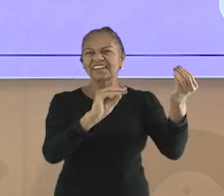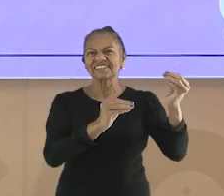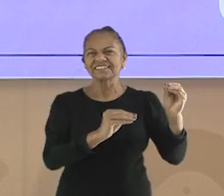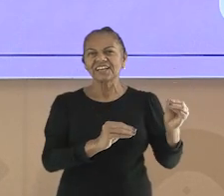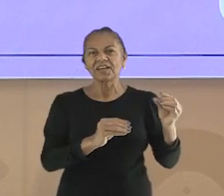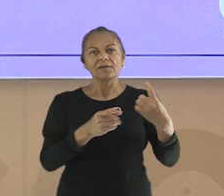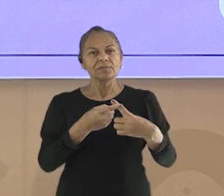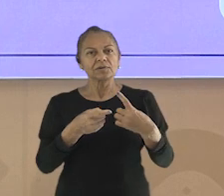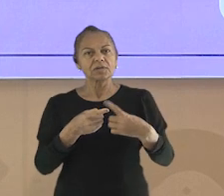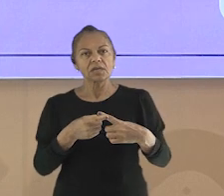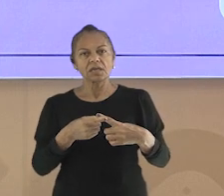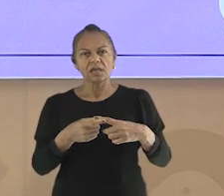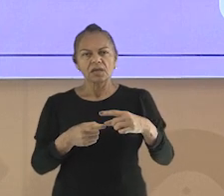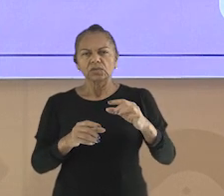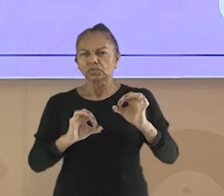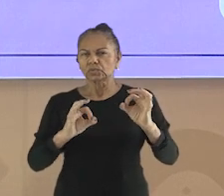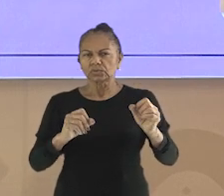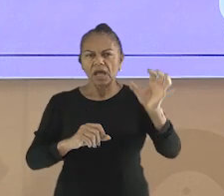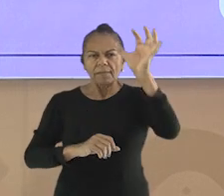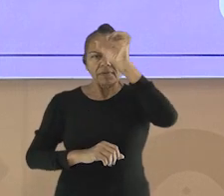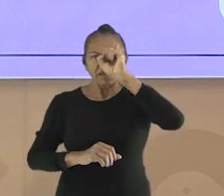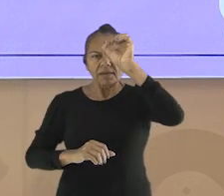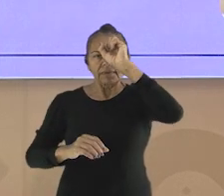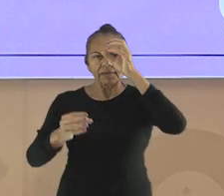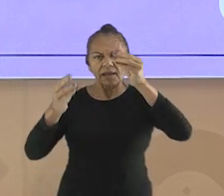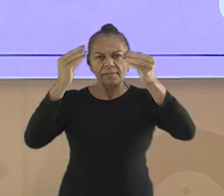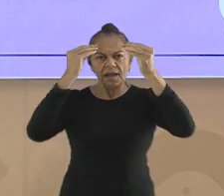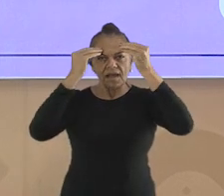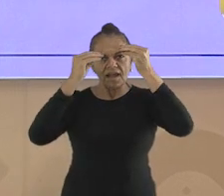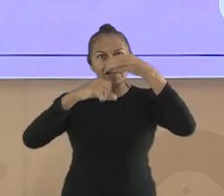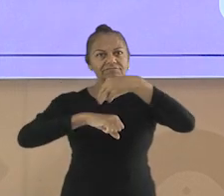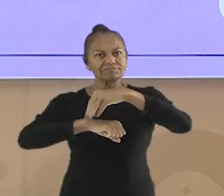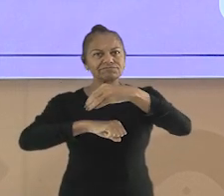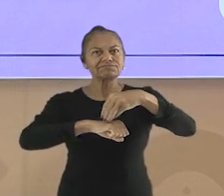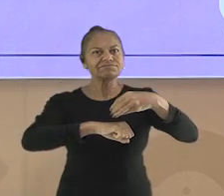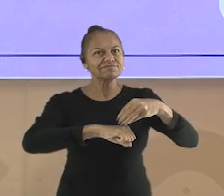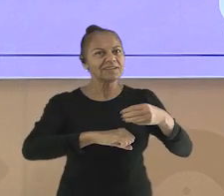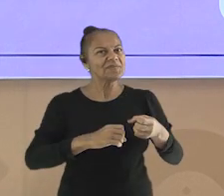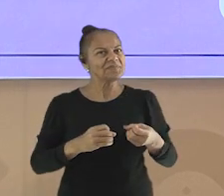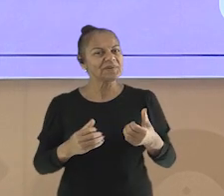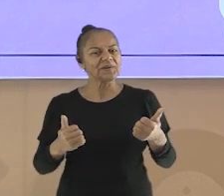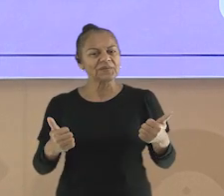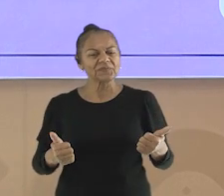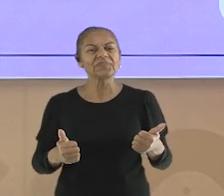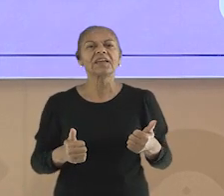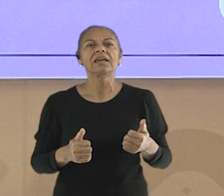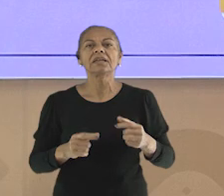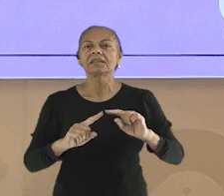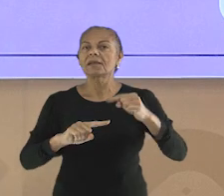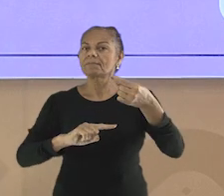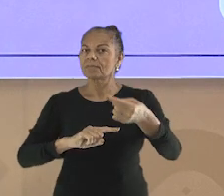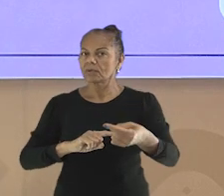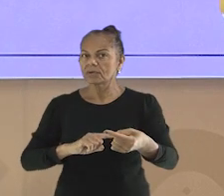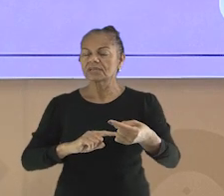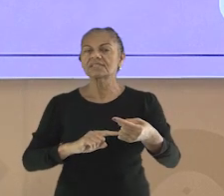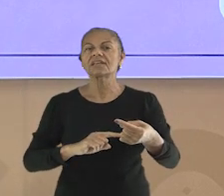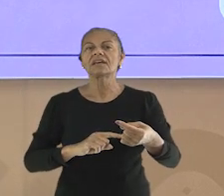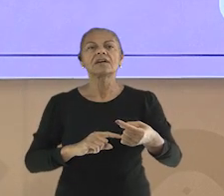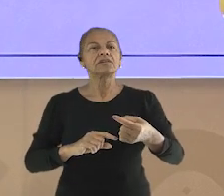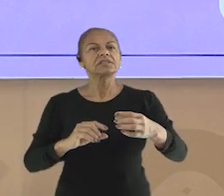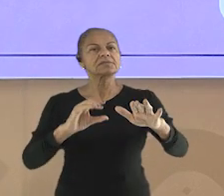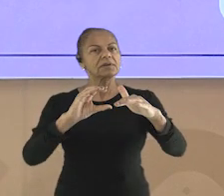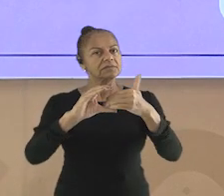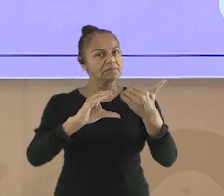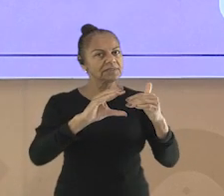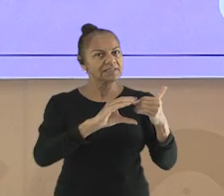imaginação. Compartilhar conhecimento nos ajuda a aprender muito mais. E vocês podem enviar pelo WhatsApp